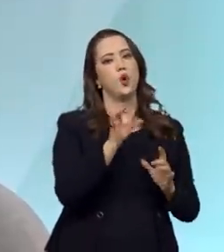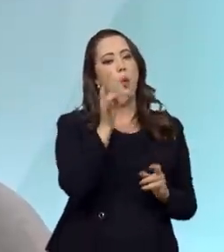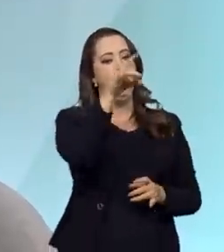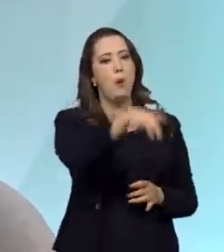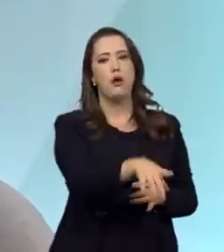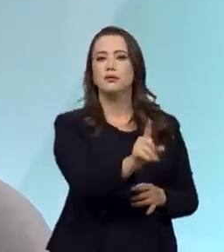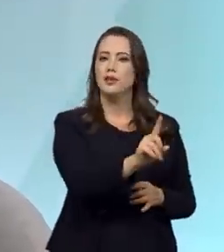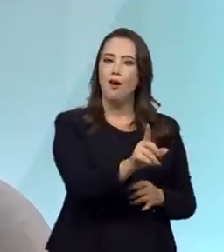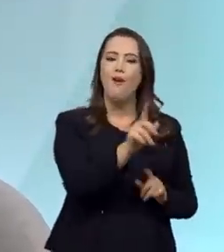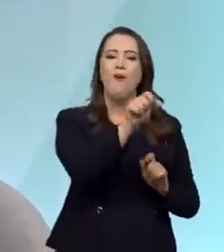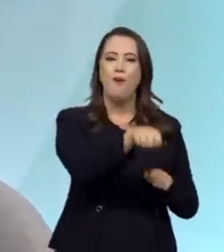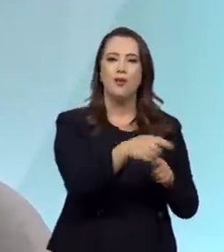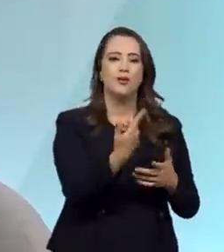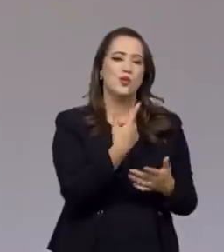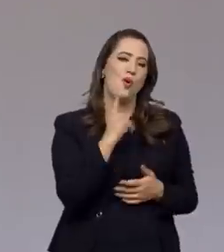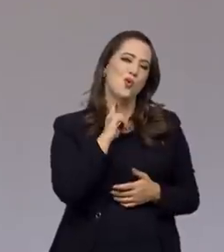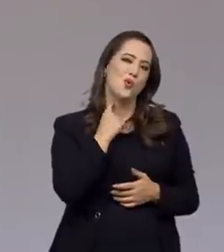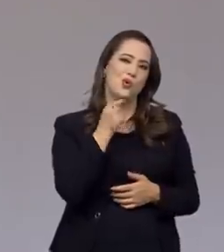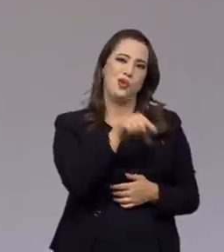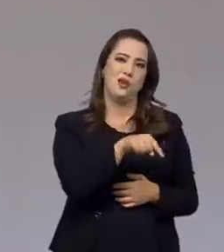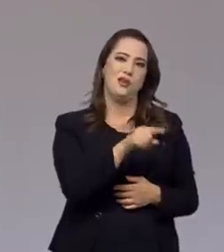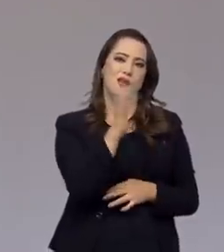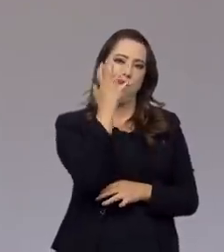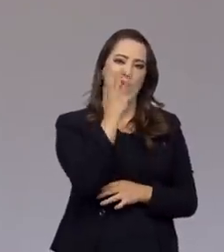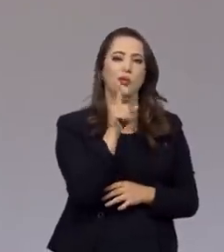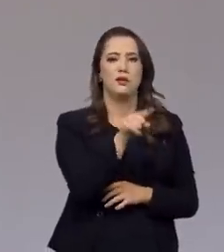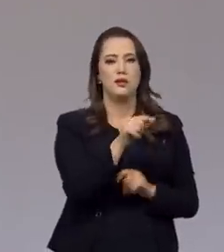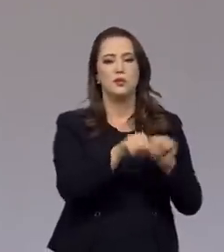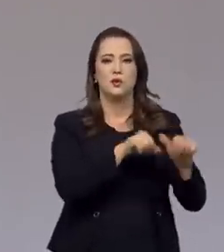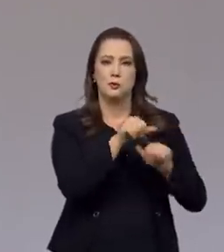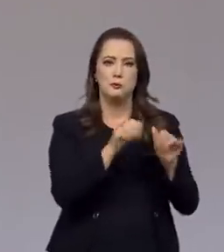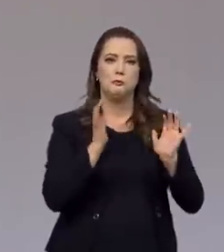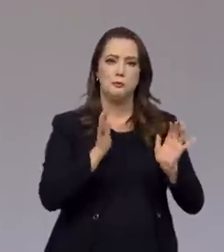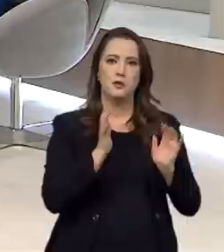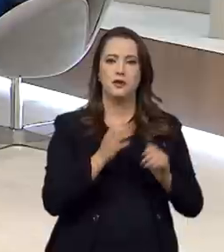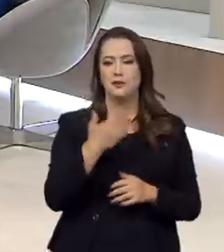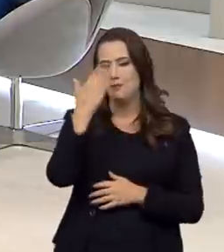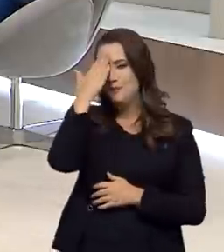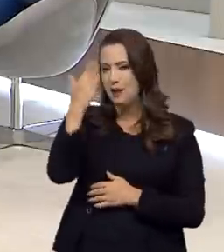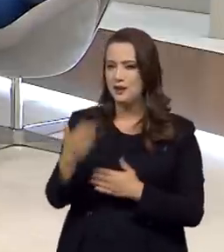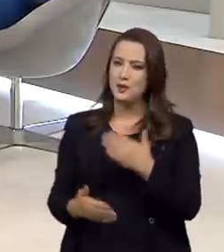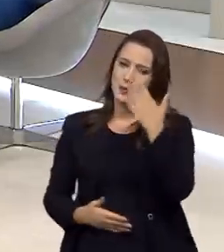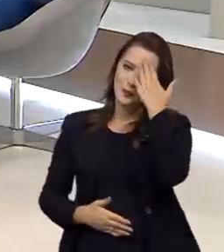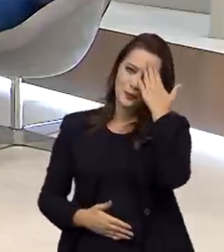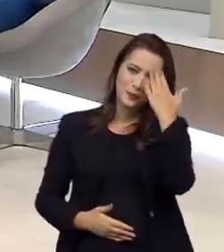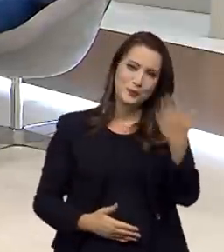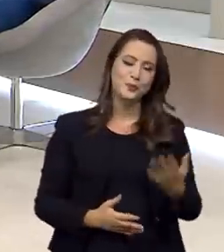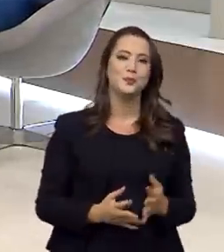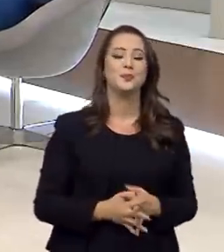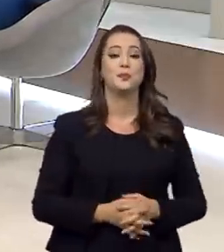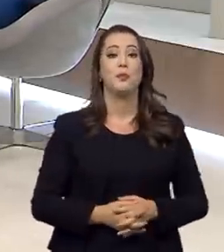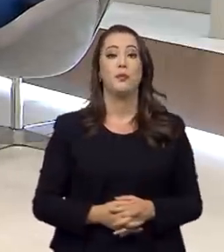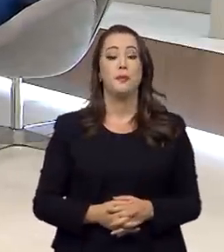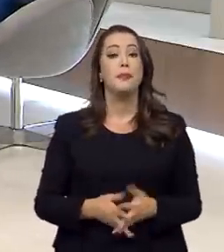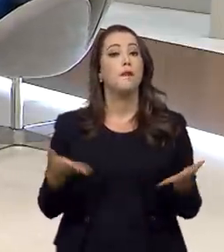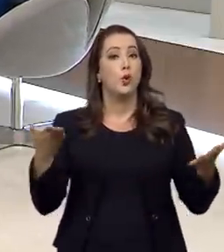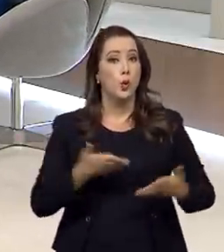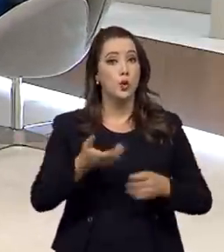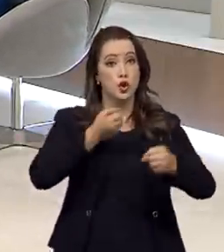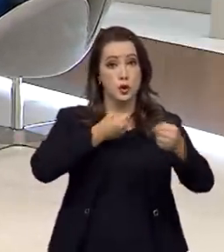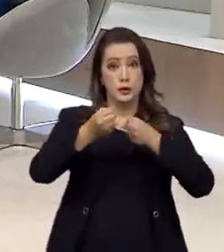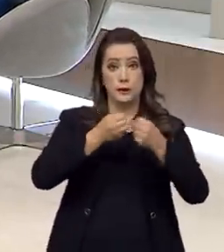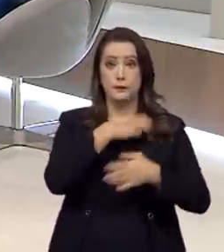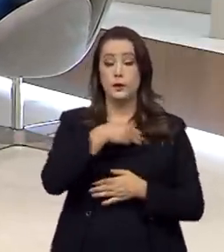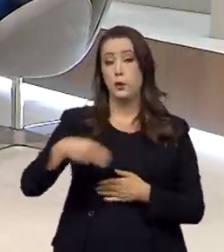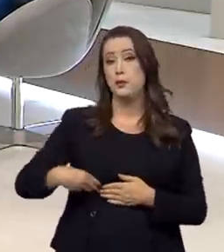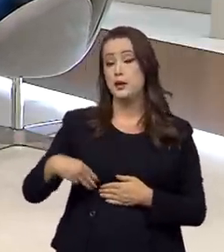por Luiza aí principalmente nossos rios e nascentes voltarei com certeza muito obrigada gástrica hoje eu entrevistei o